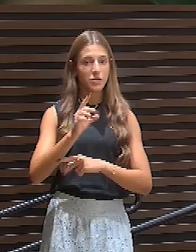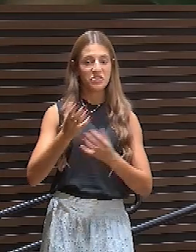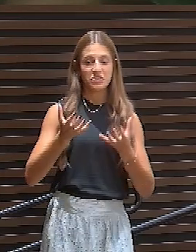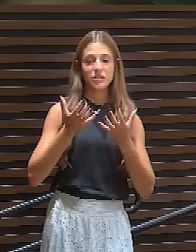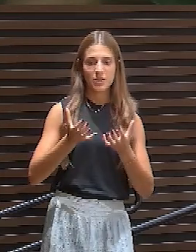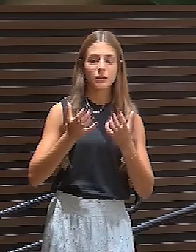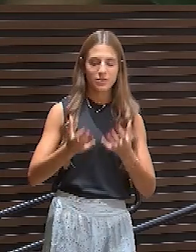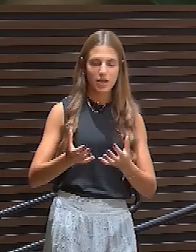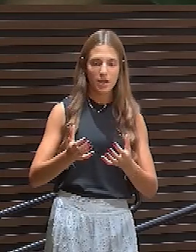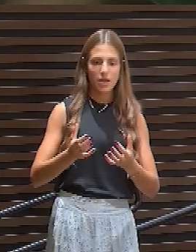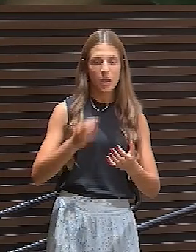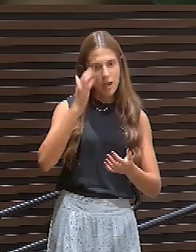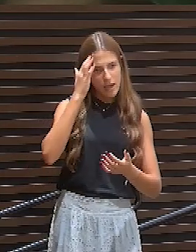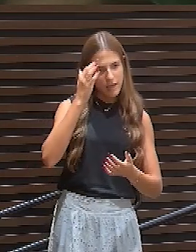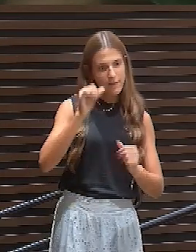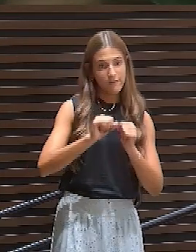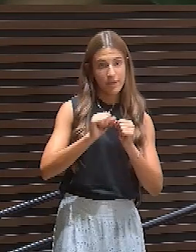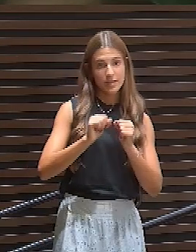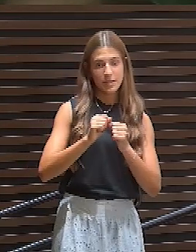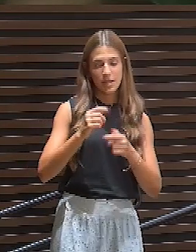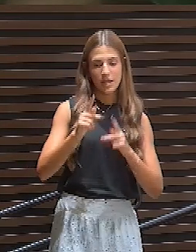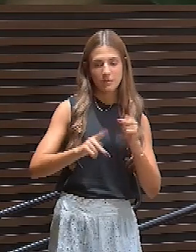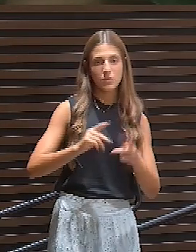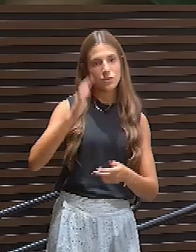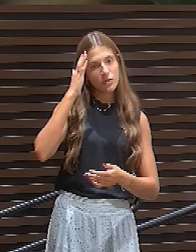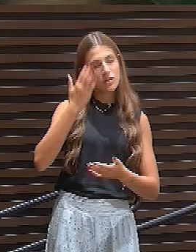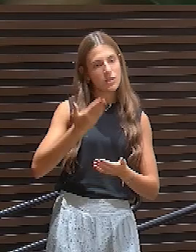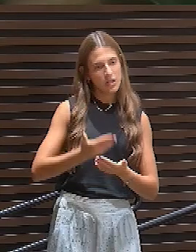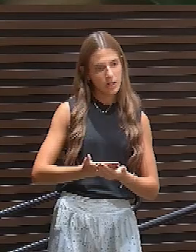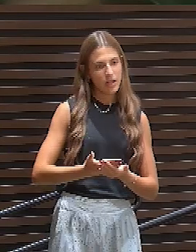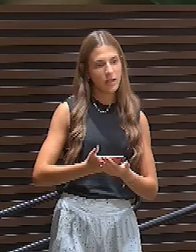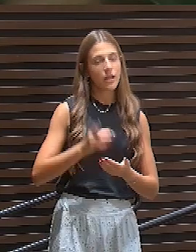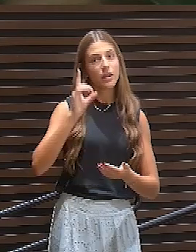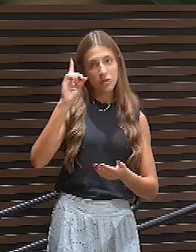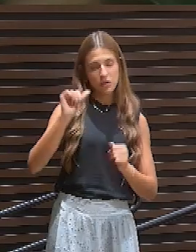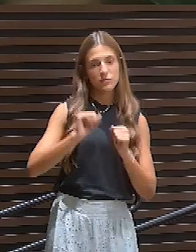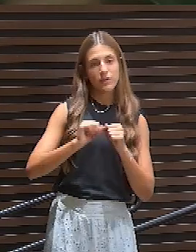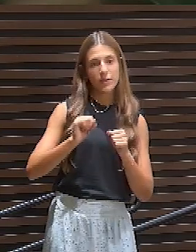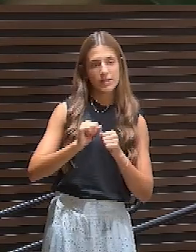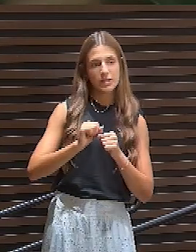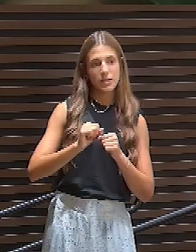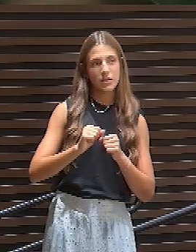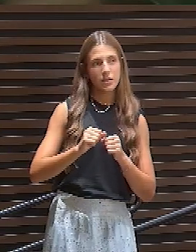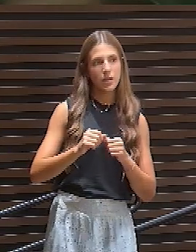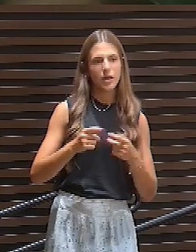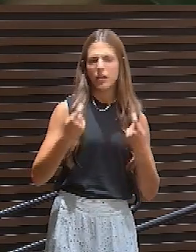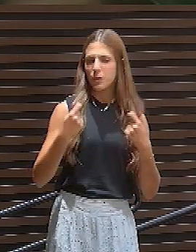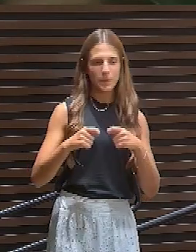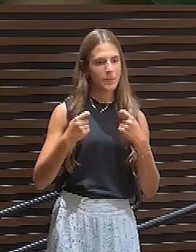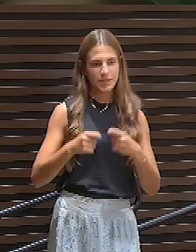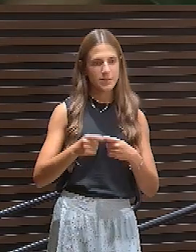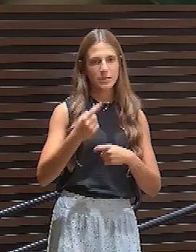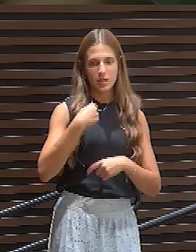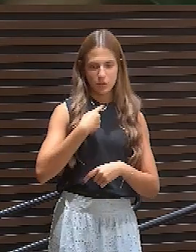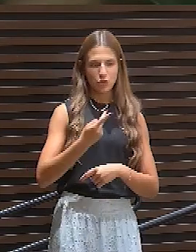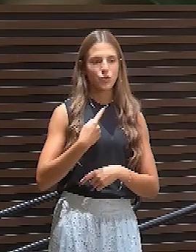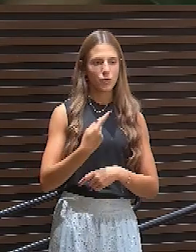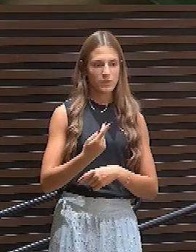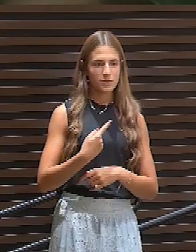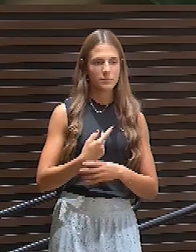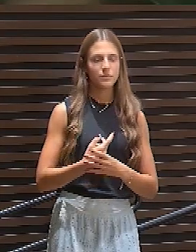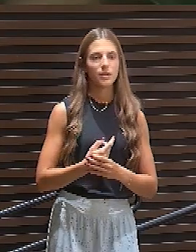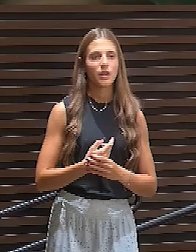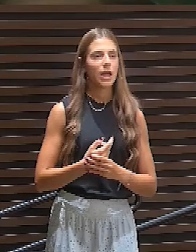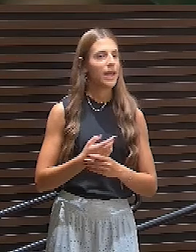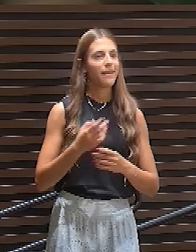Ele o fará sem sua ajuda ou a minha. Ele não encontrou